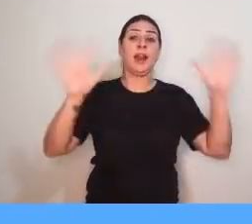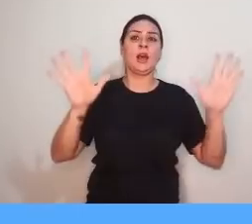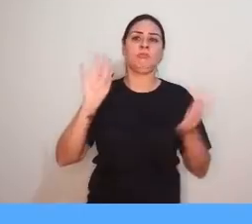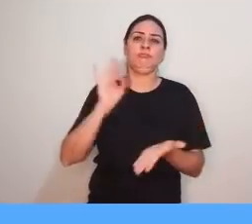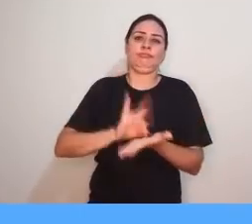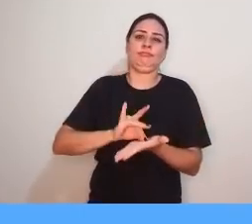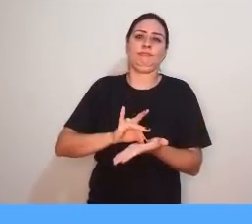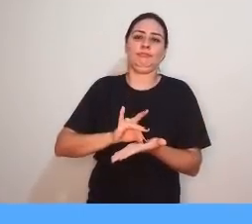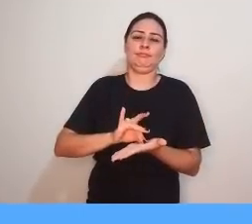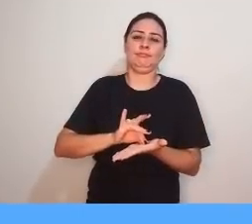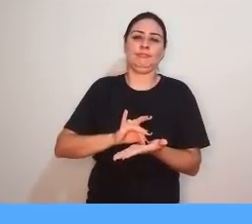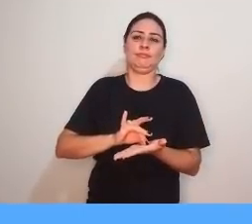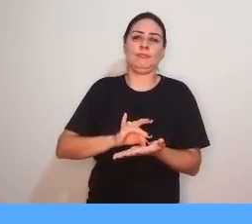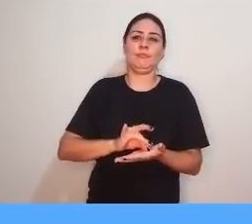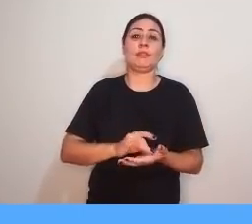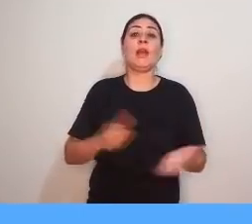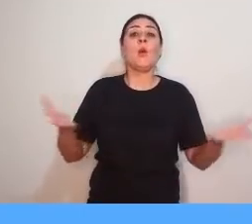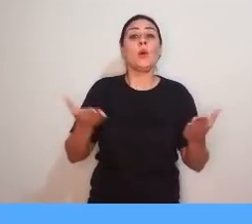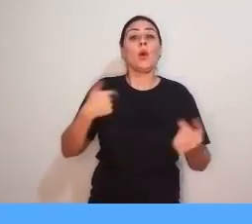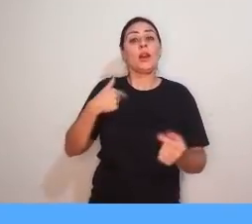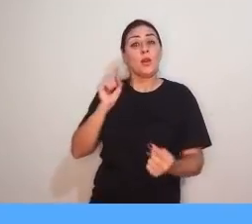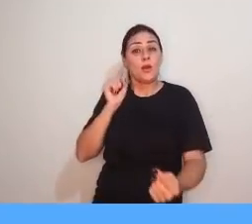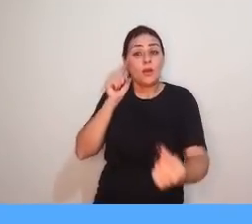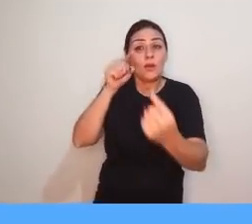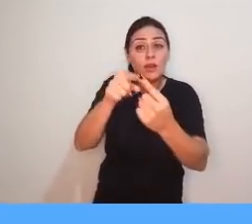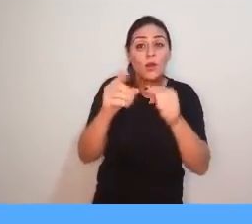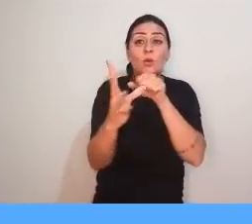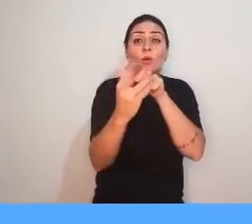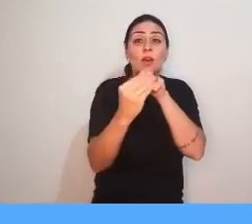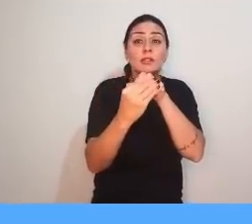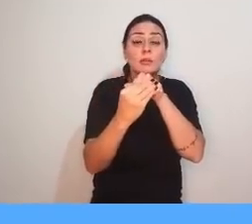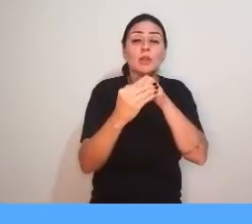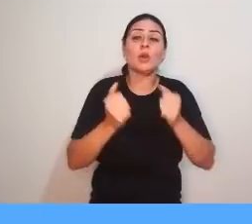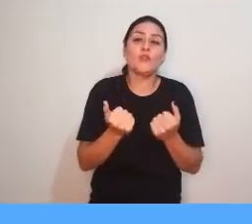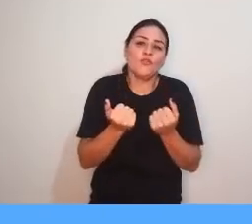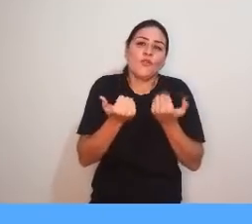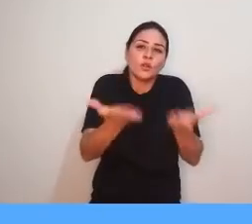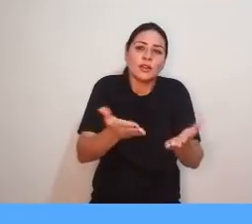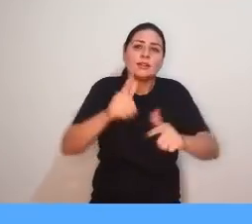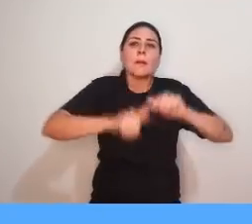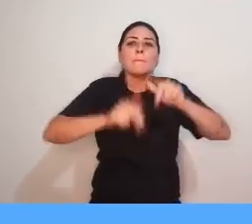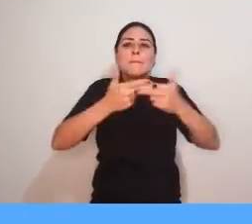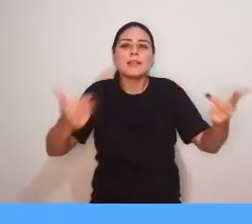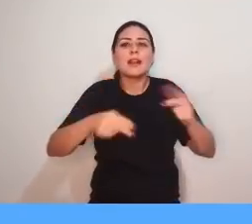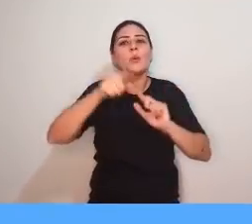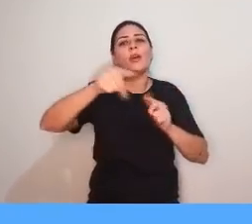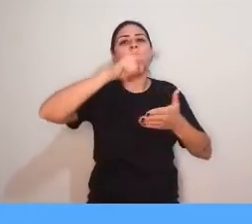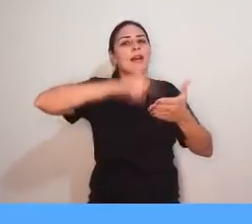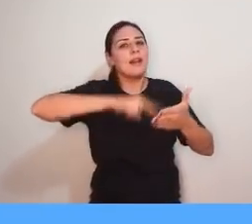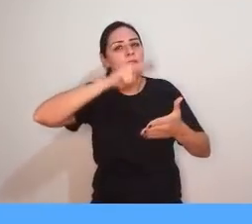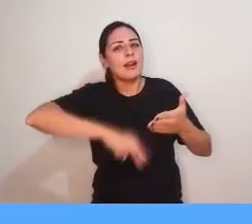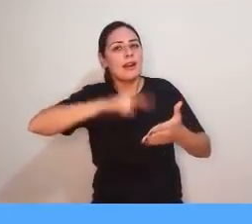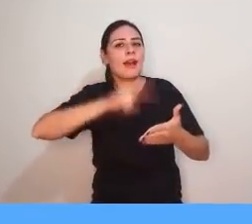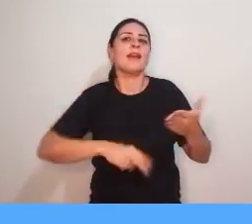ao conhecimento, eu vou trazer instrumentos para o aluno agora ler essa realidade e fazer com